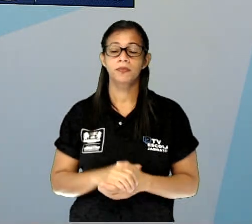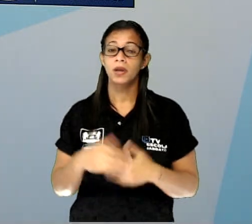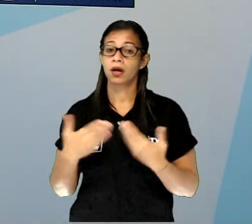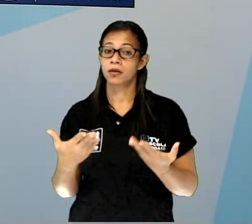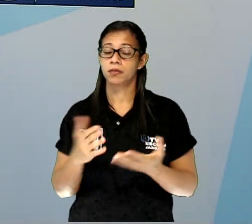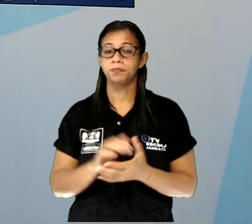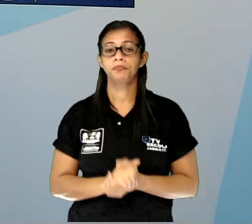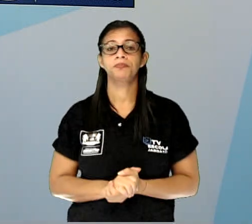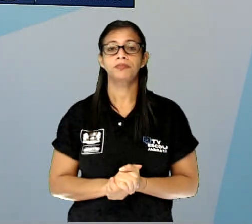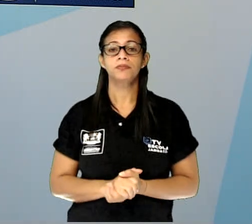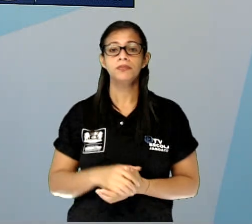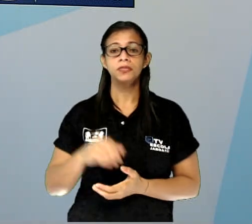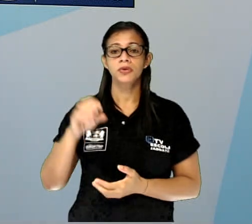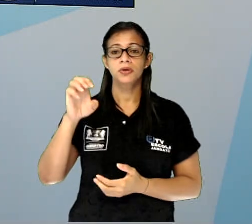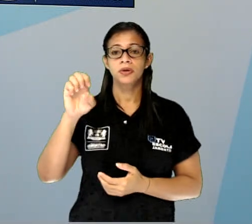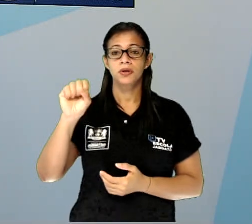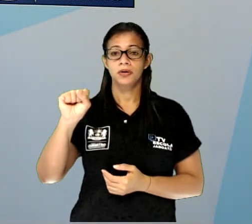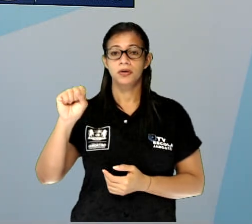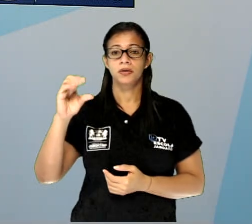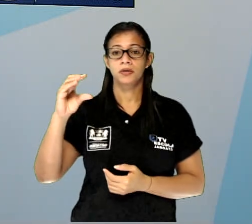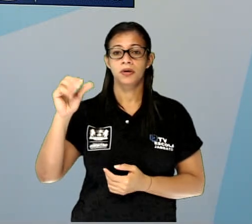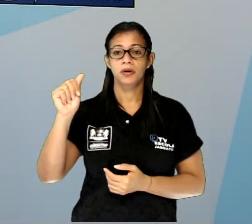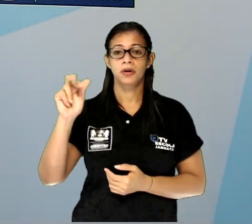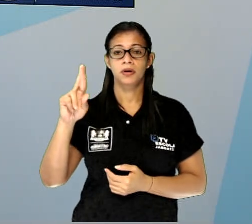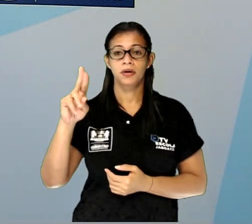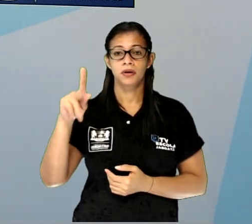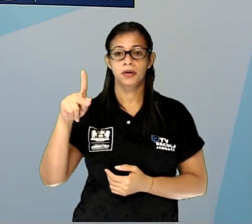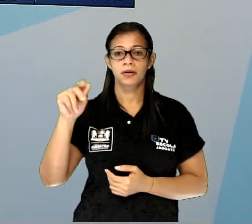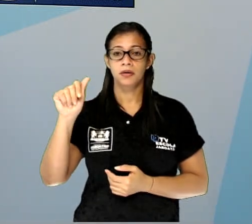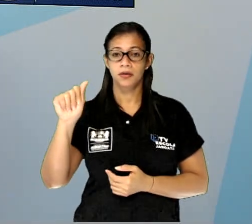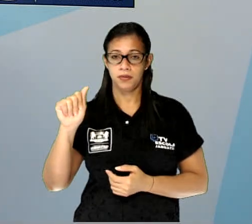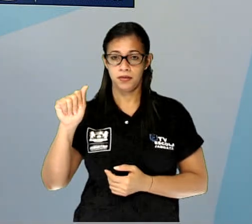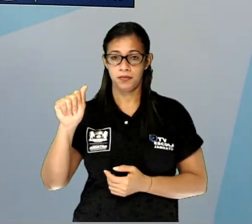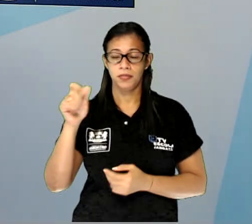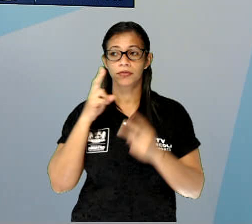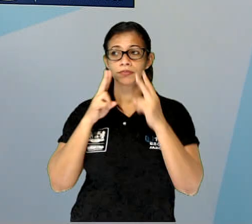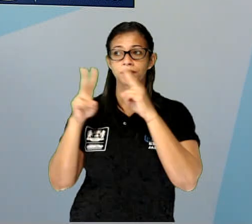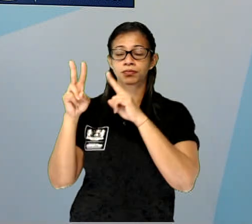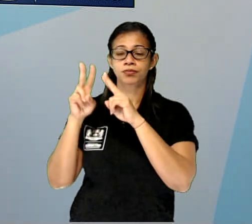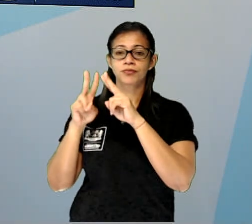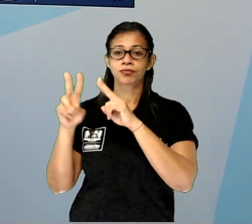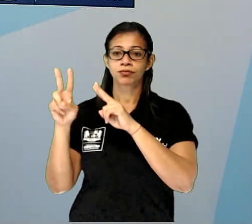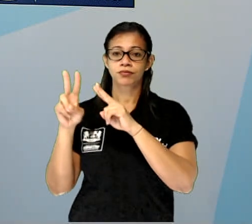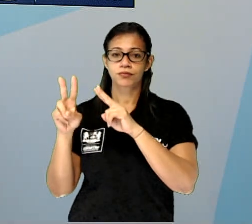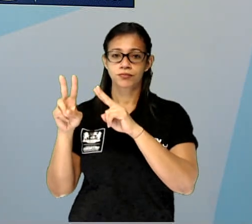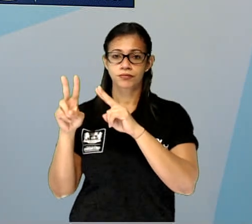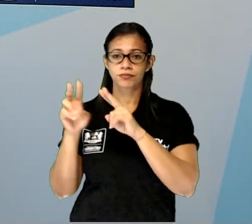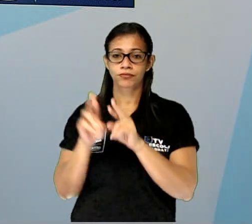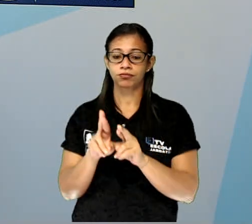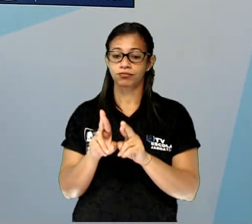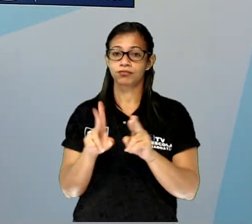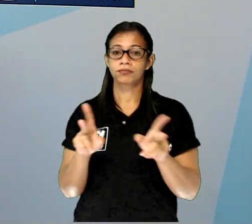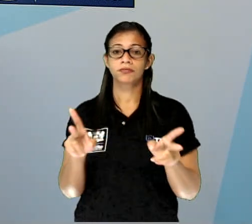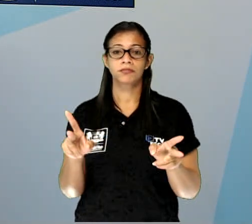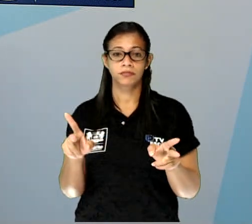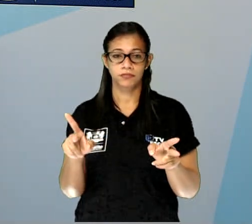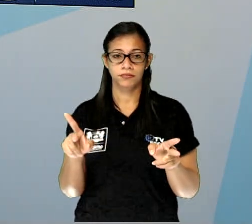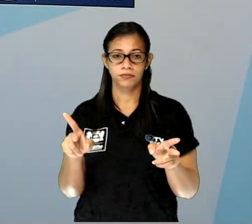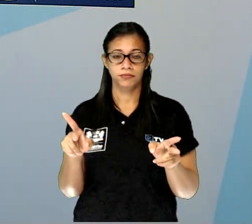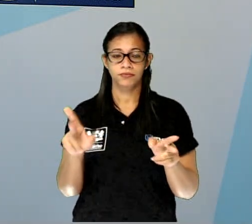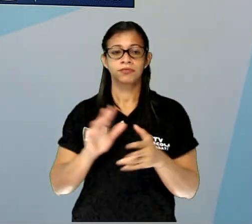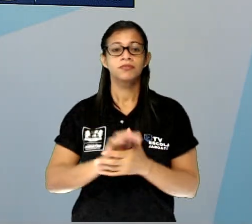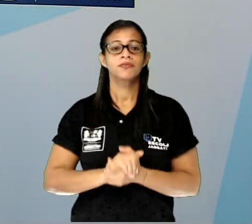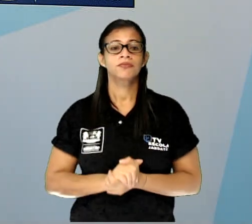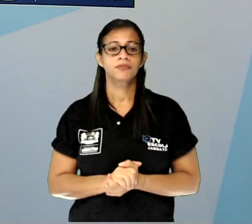são essas áreas daqui, ó. Essas áreas daqui. As chapadas são essas áreas.